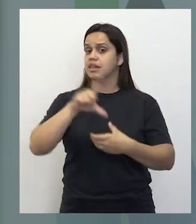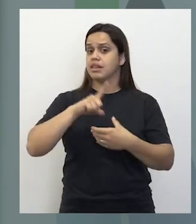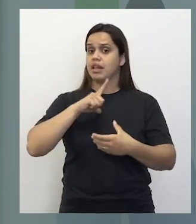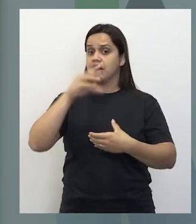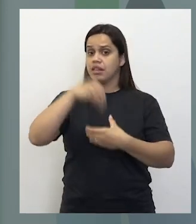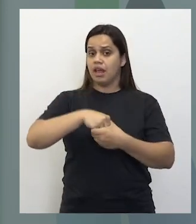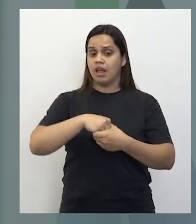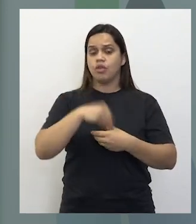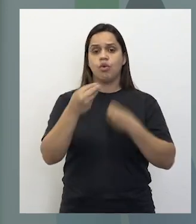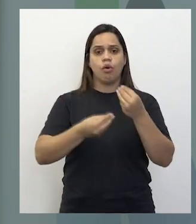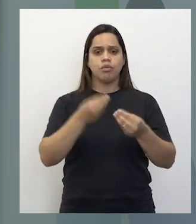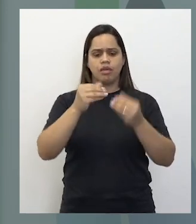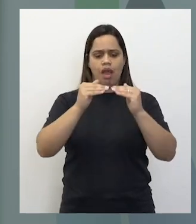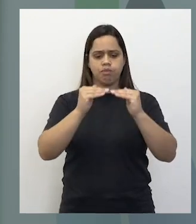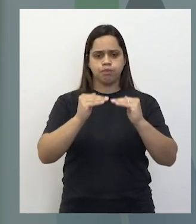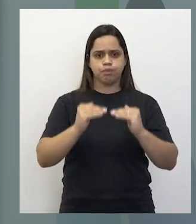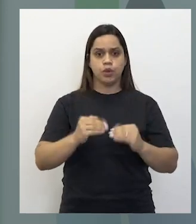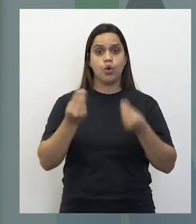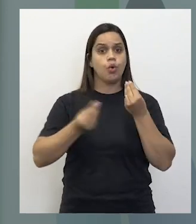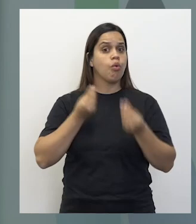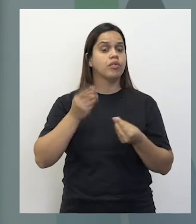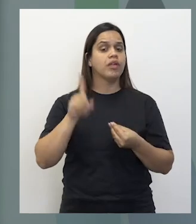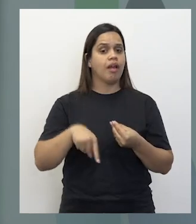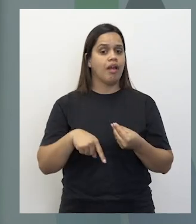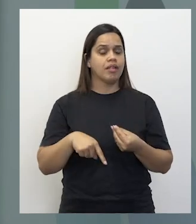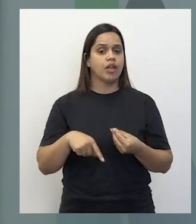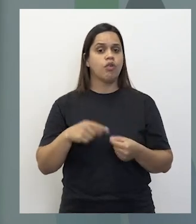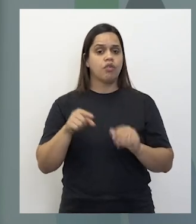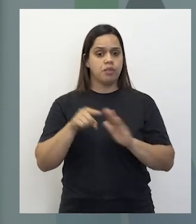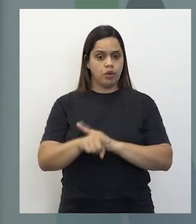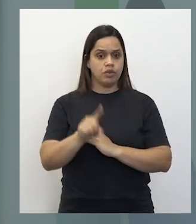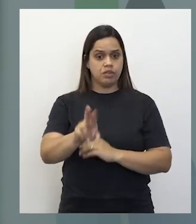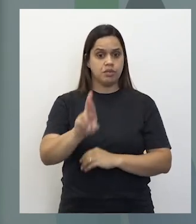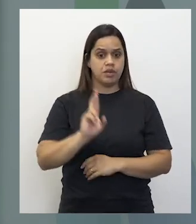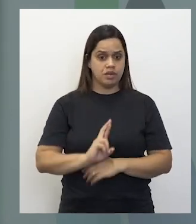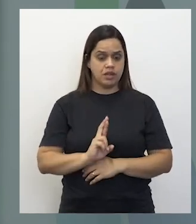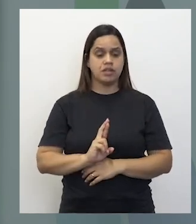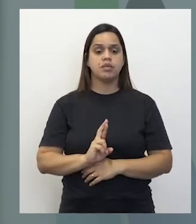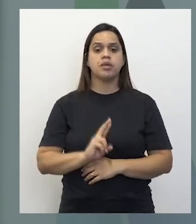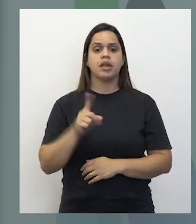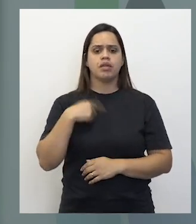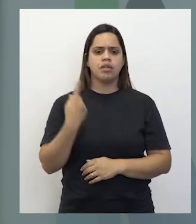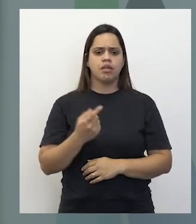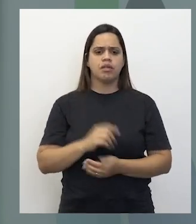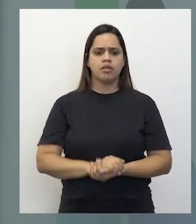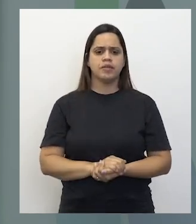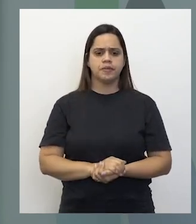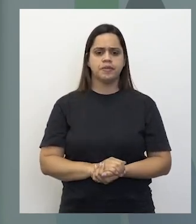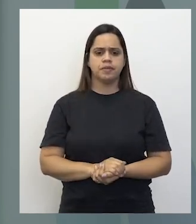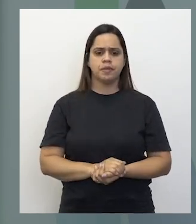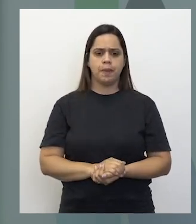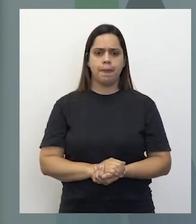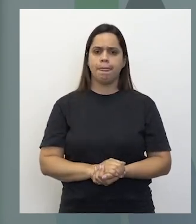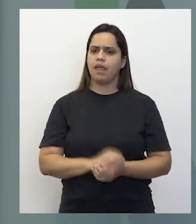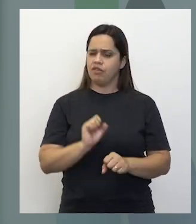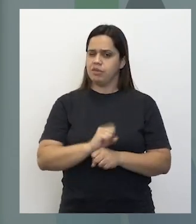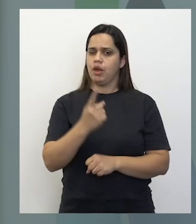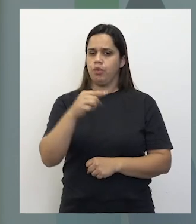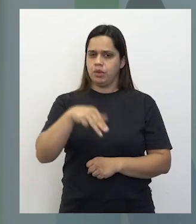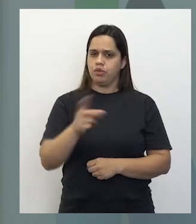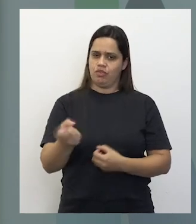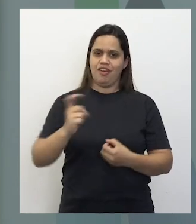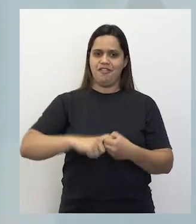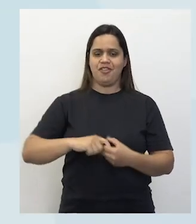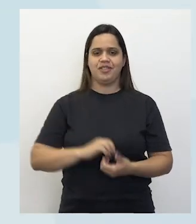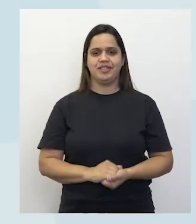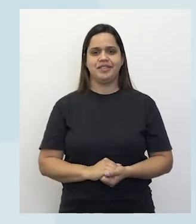poema, a formatação do poema, certo? Então, eu vou fazer essa pergunta, vocês vão respondendo pra gente. Eu vou dar mais aí 1 minutinho e a gente